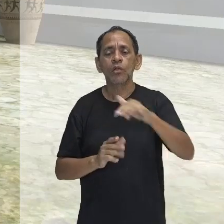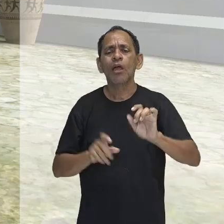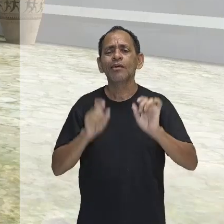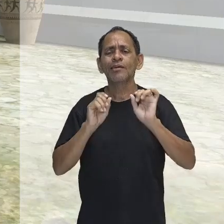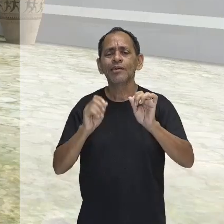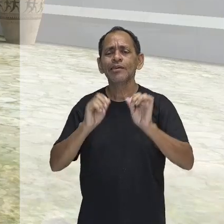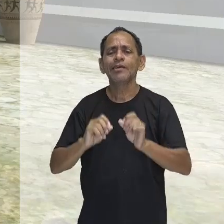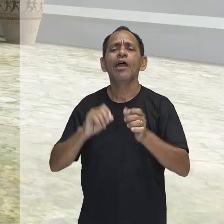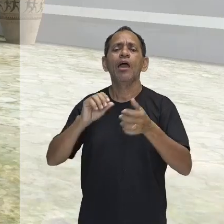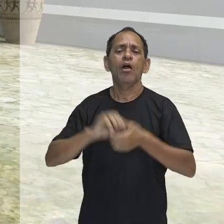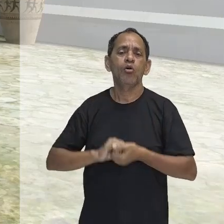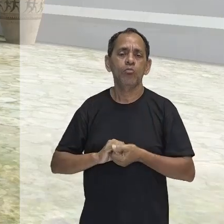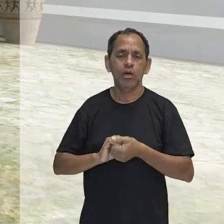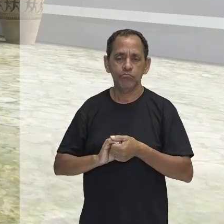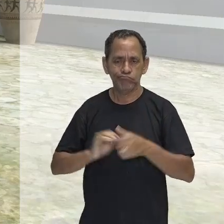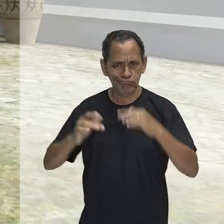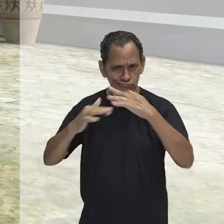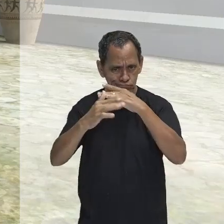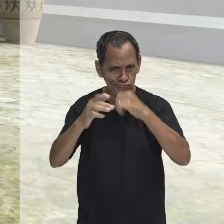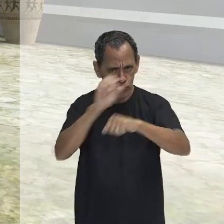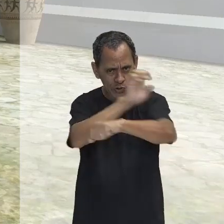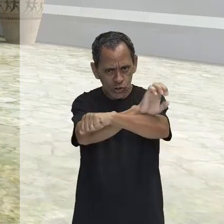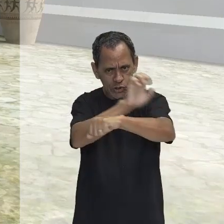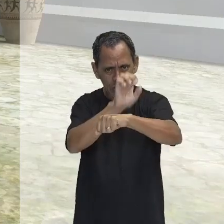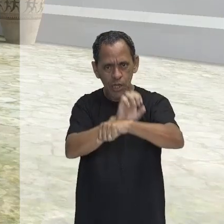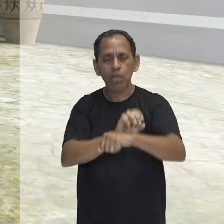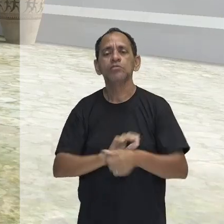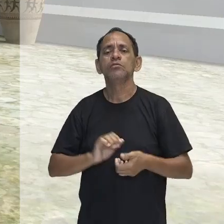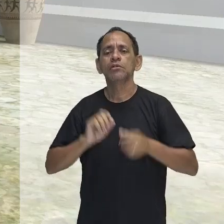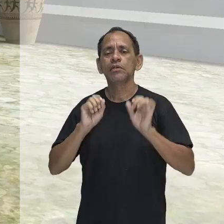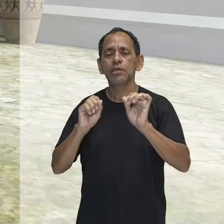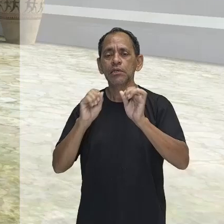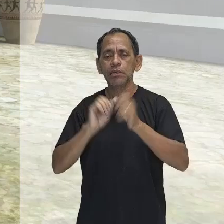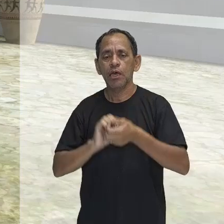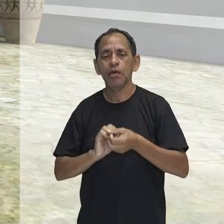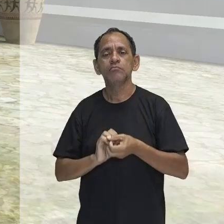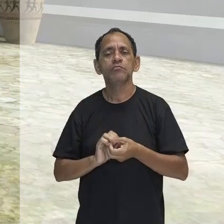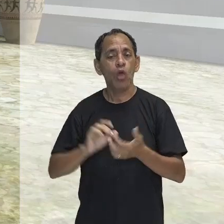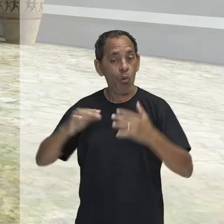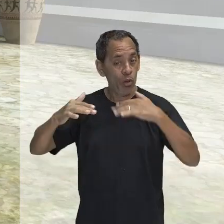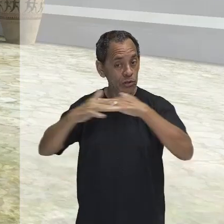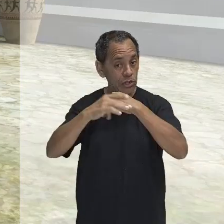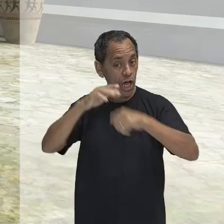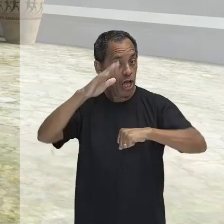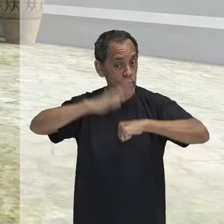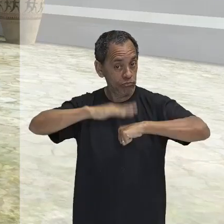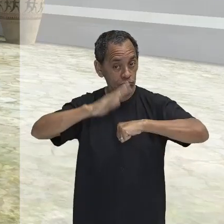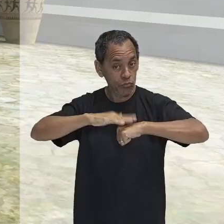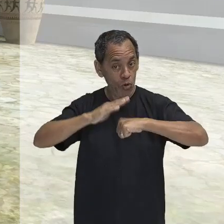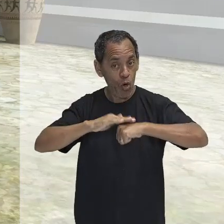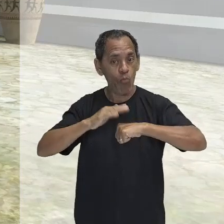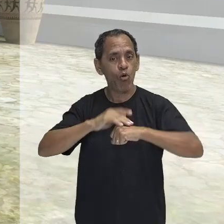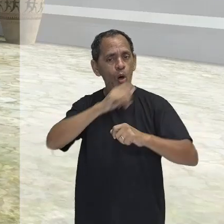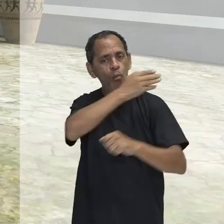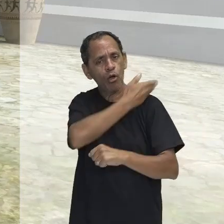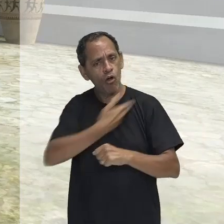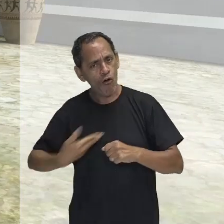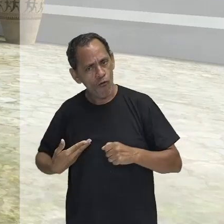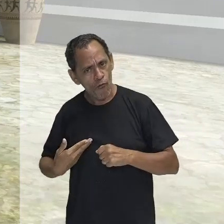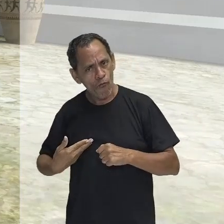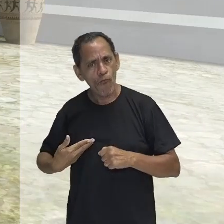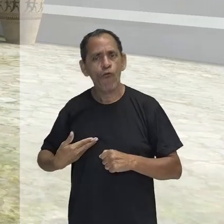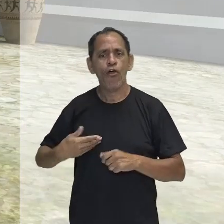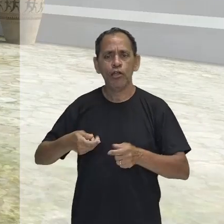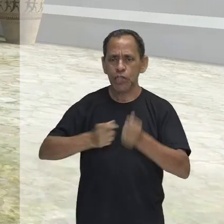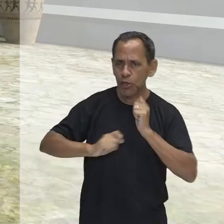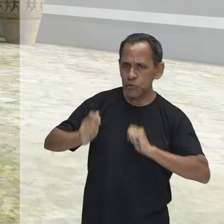uma cidade-estado, tá, gente? É uma cidade com autonomia administrativa, que se governa sem ter